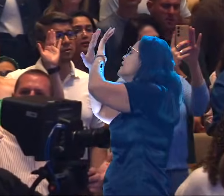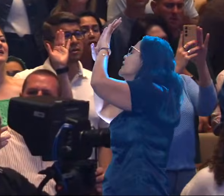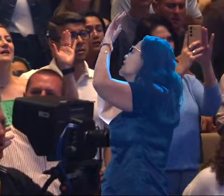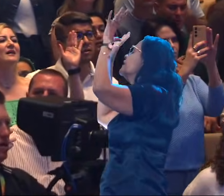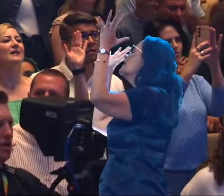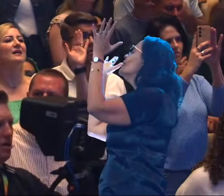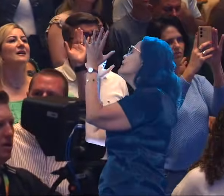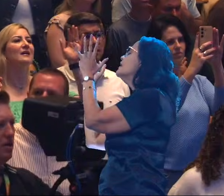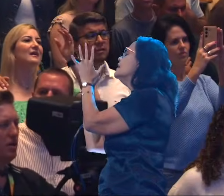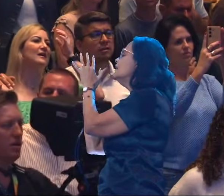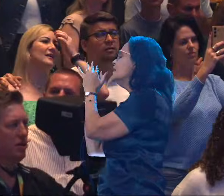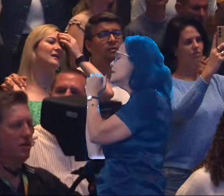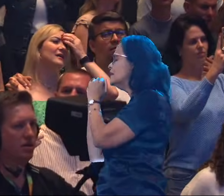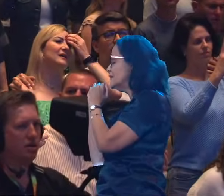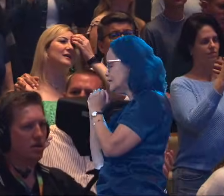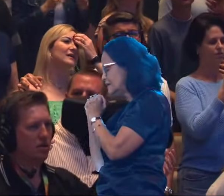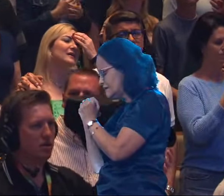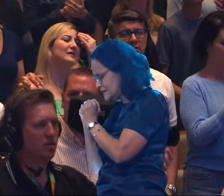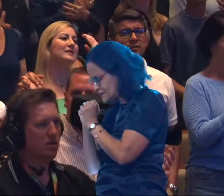Amém,